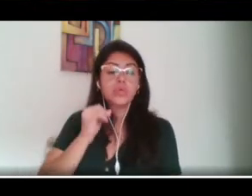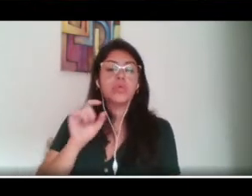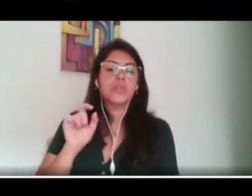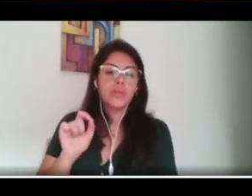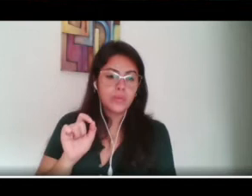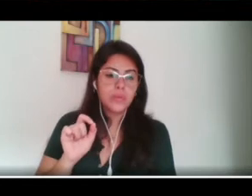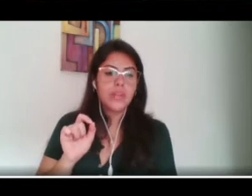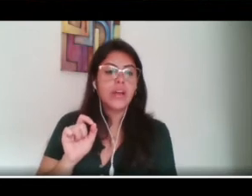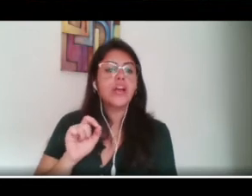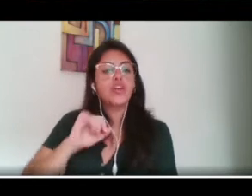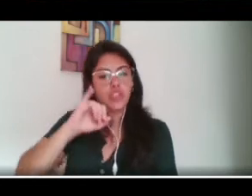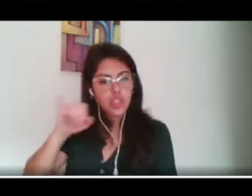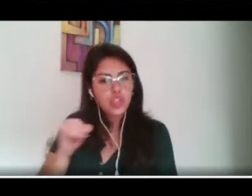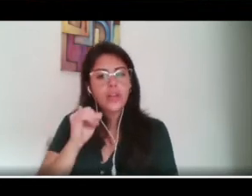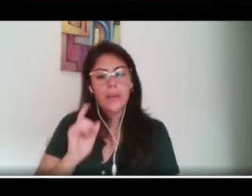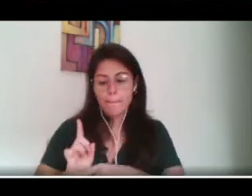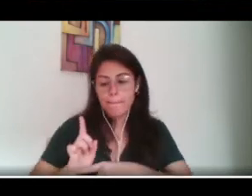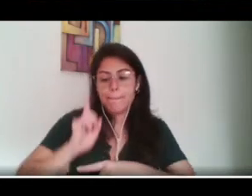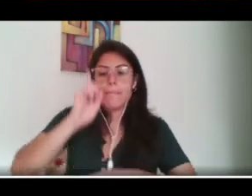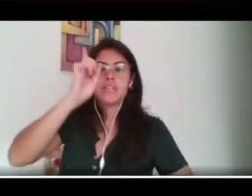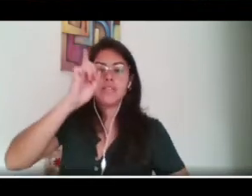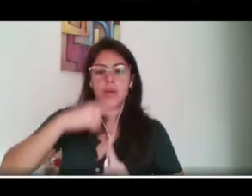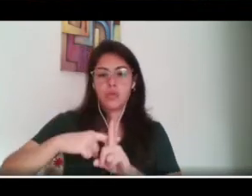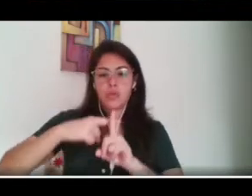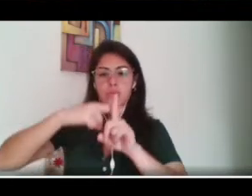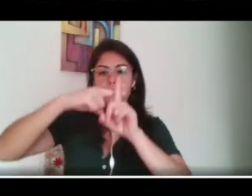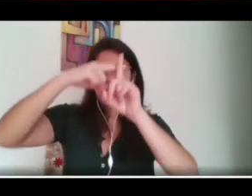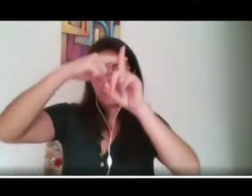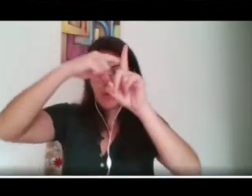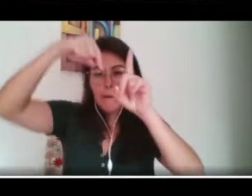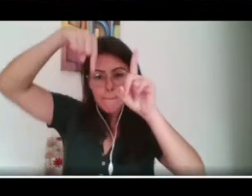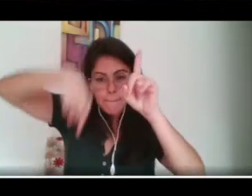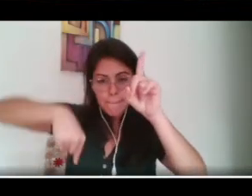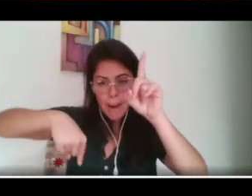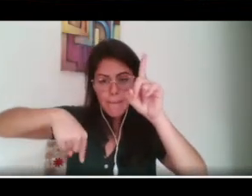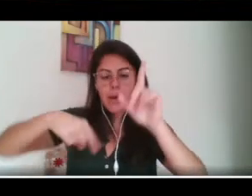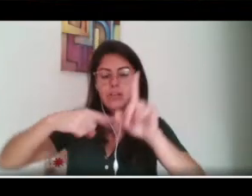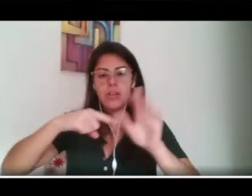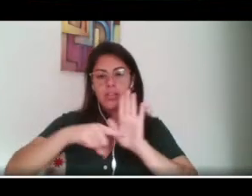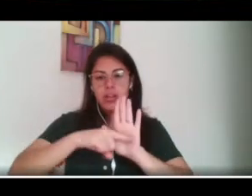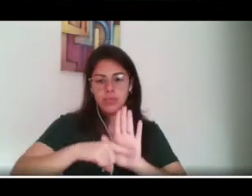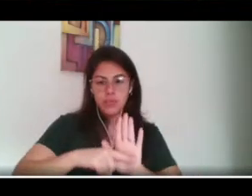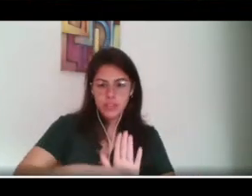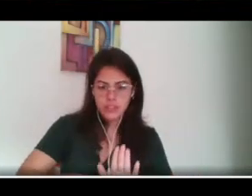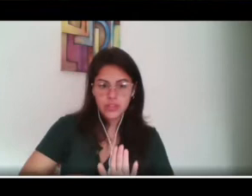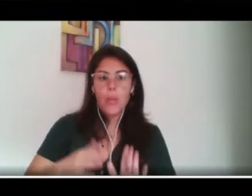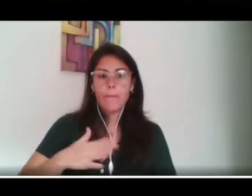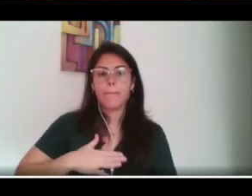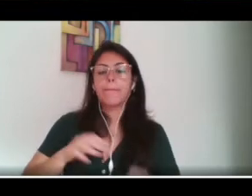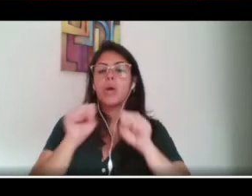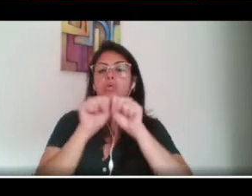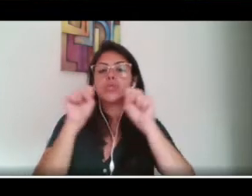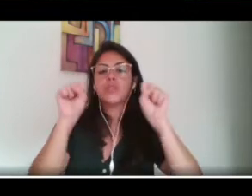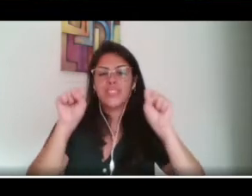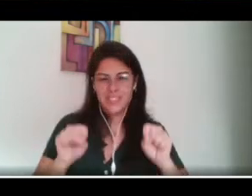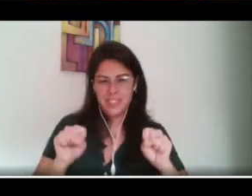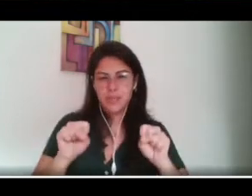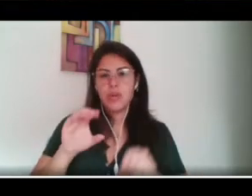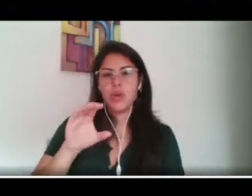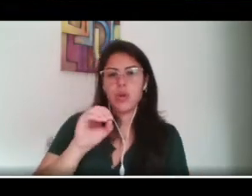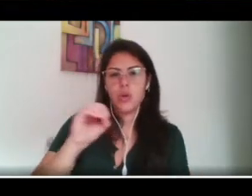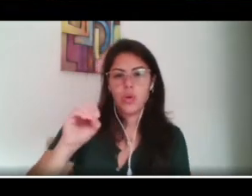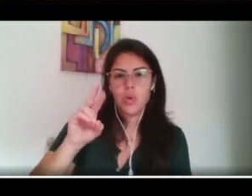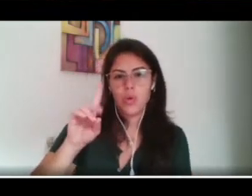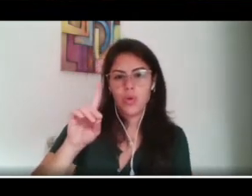positivo para cima, né? O meu sistema de coordenadas é esse aqui que eu estou utilizando. O que me fez lembrar de uma